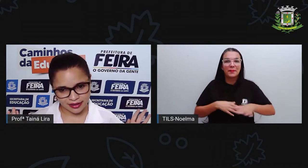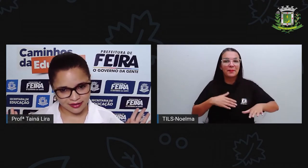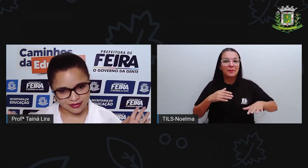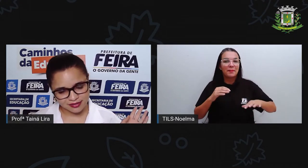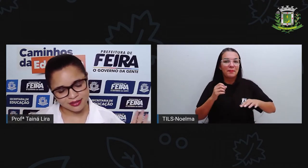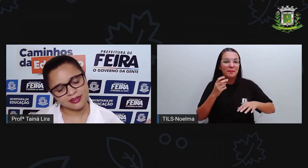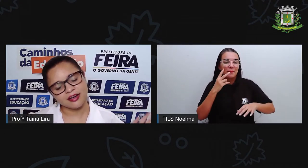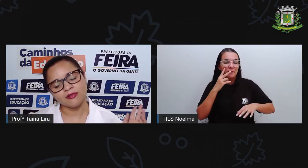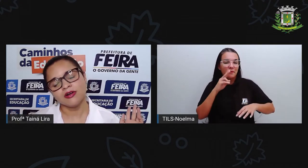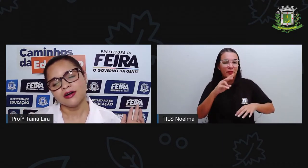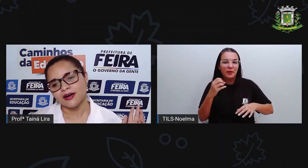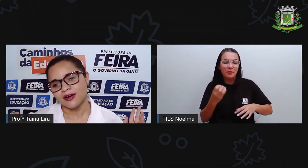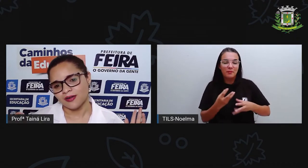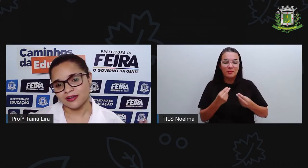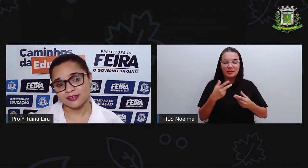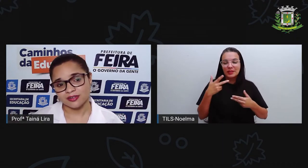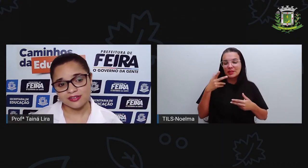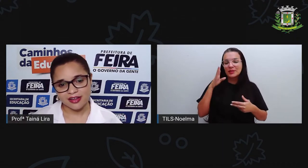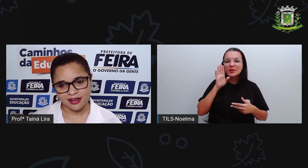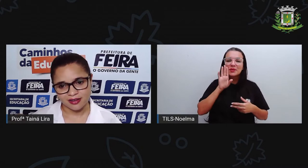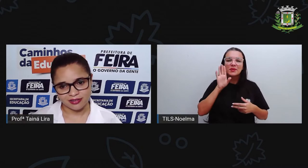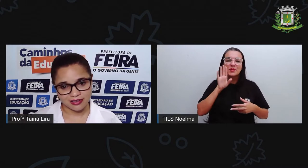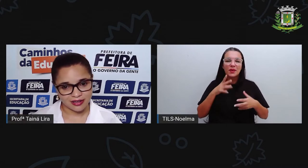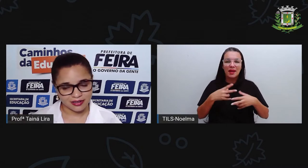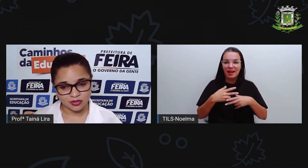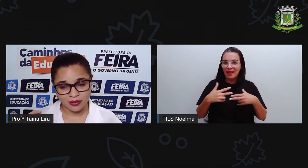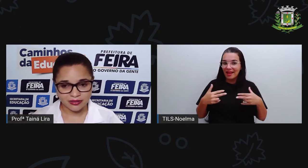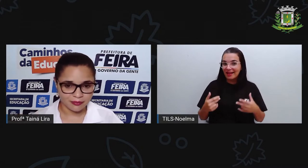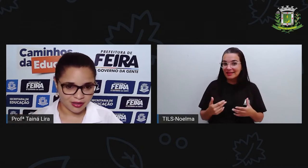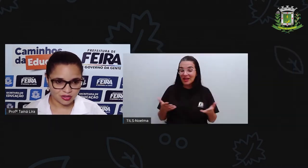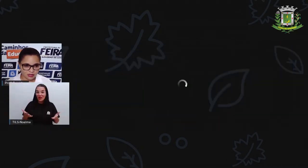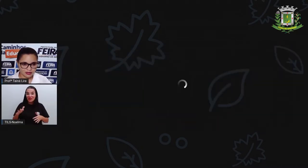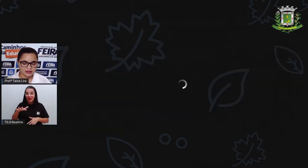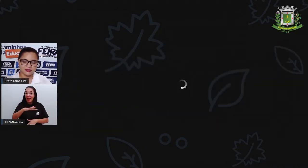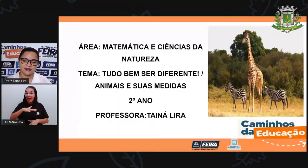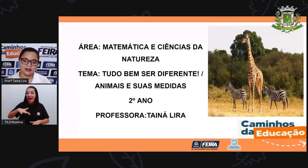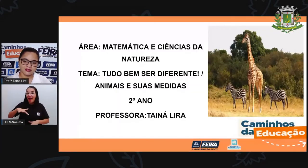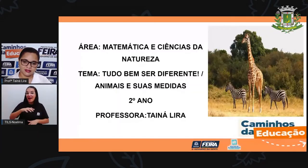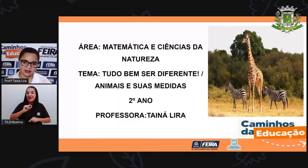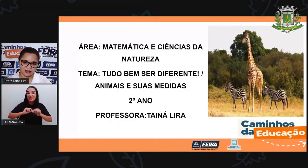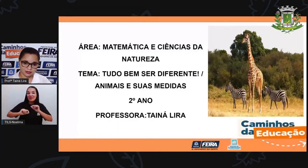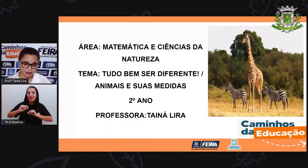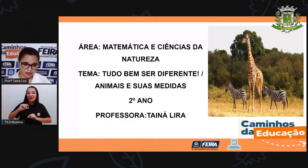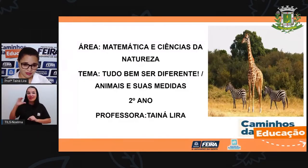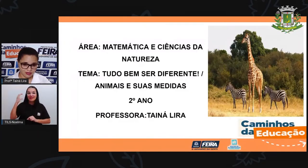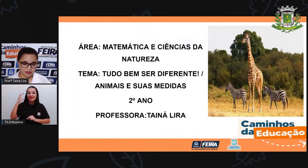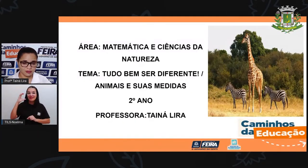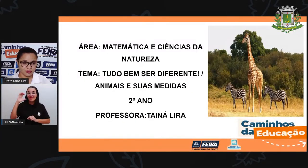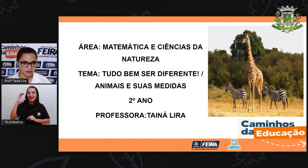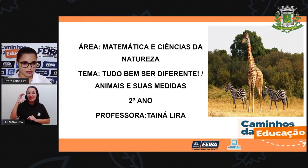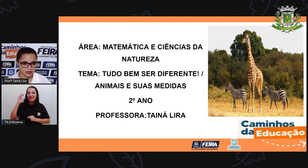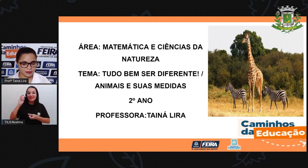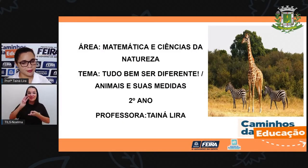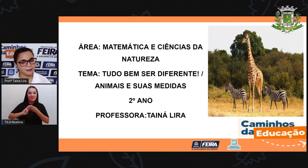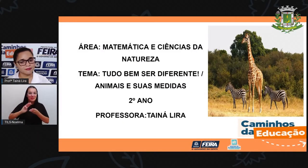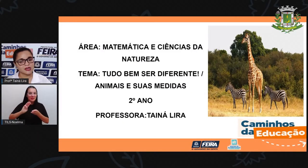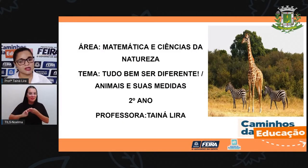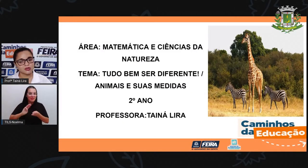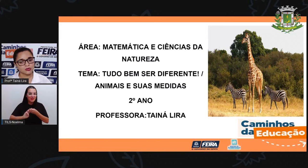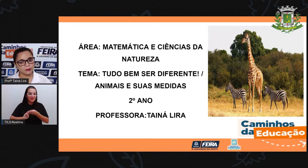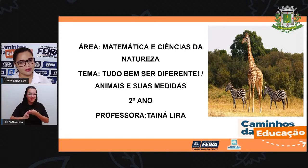coisas legais? Então, olha só, nossa aula é na área de matemática e ciências da natureza. E o nosso